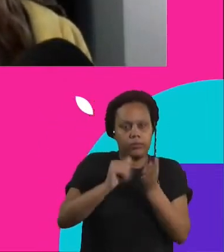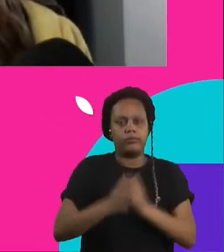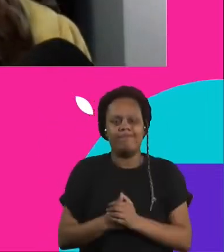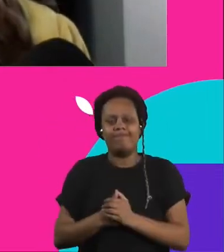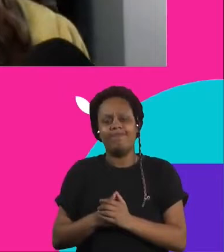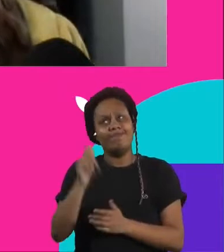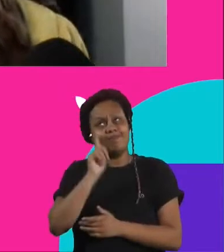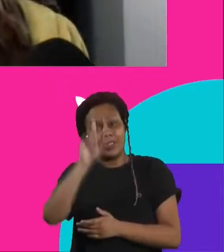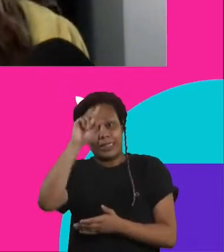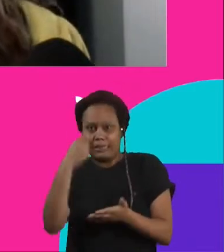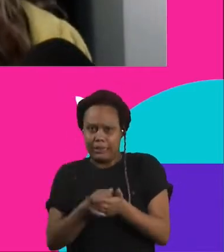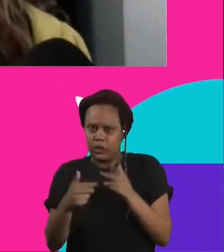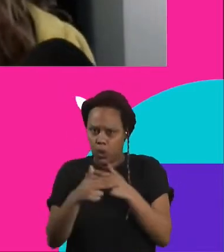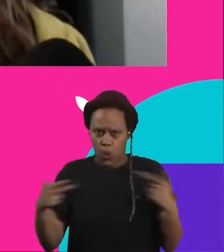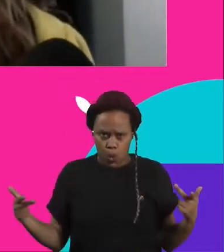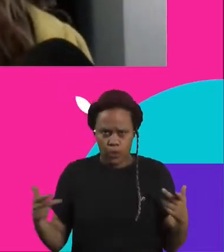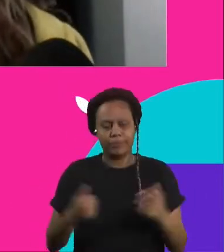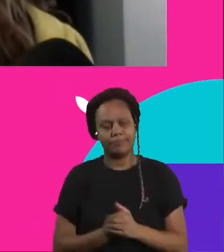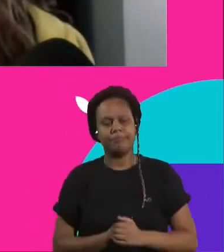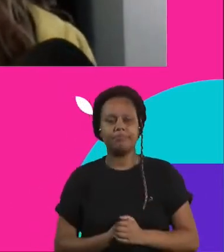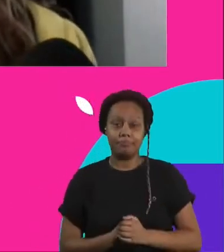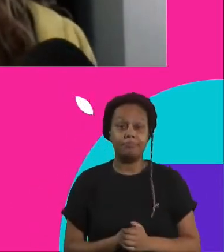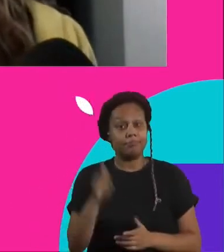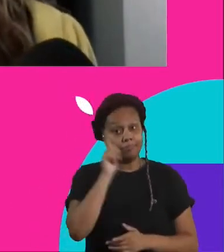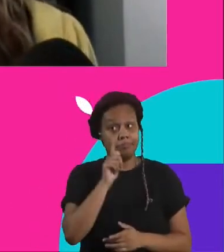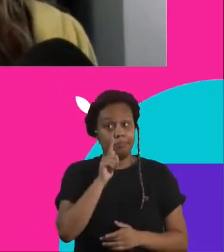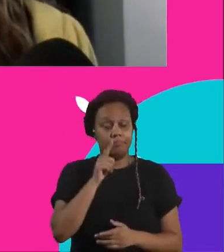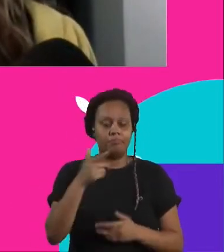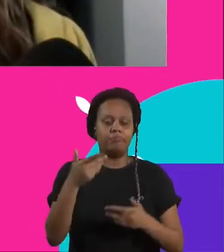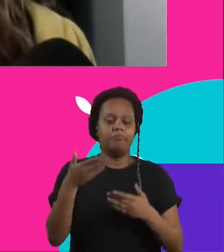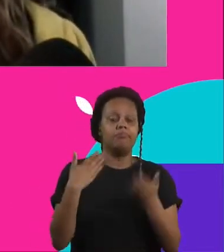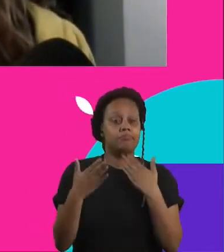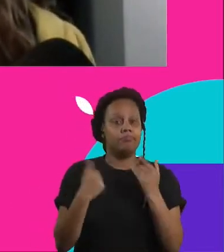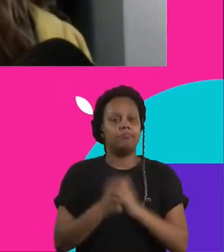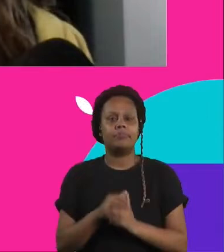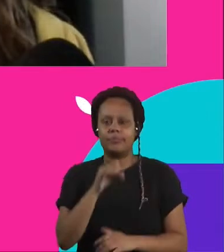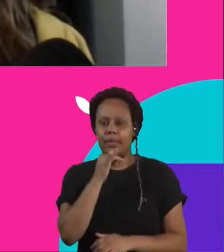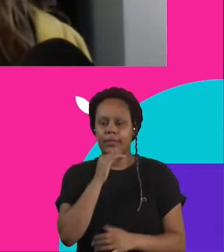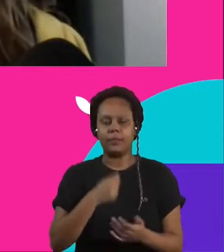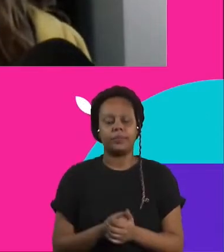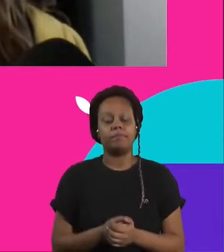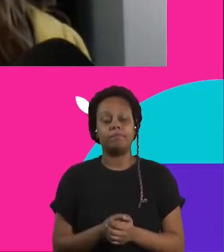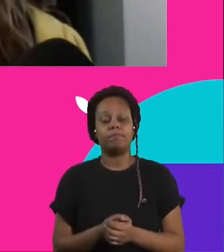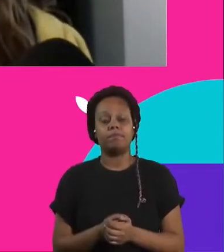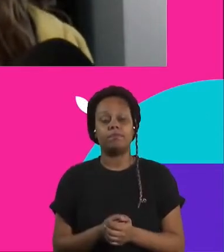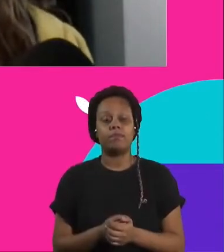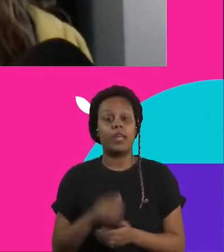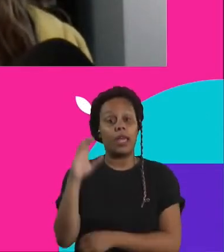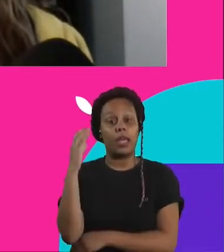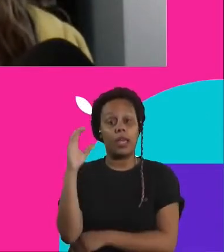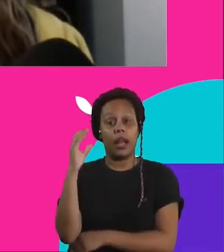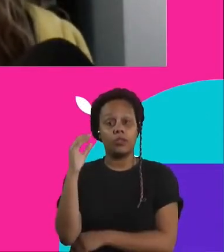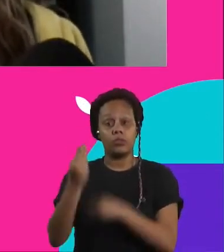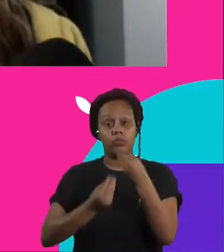decisões sobre, por exemplo, para dar concretude a essa conversa, tomar decisões sobre a possibilidade de concessão de crédito para uma